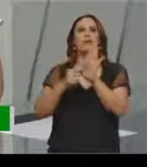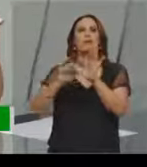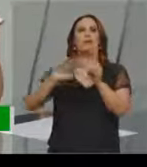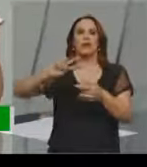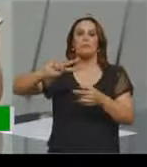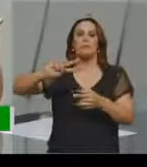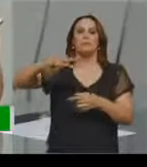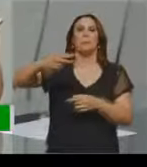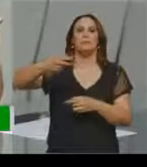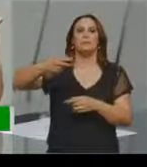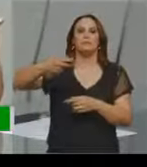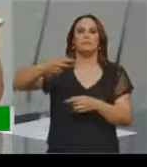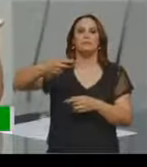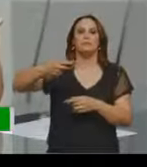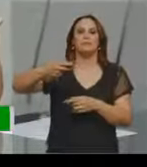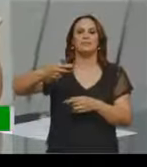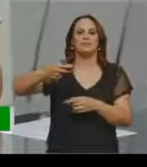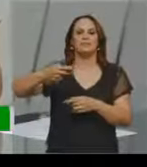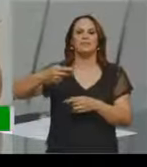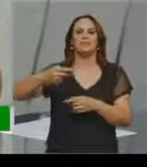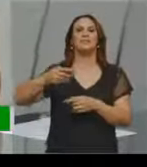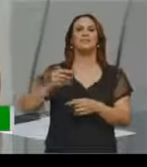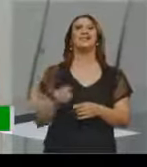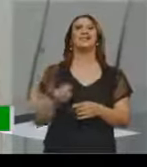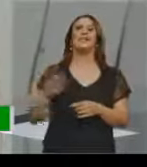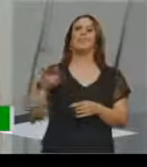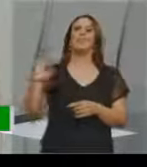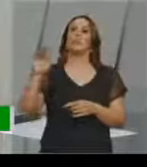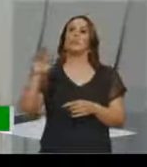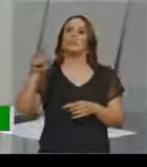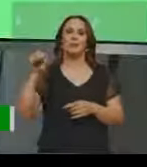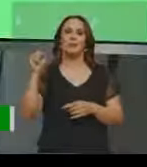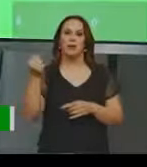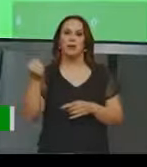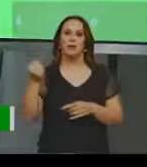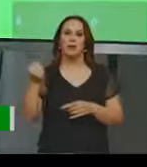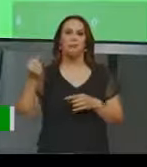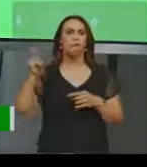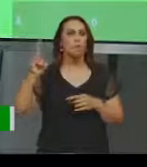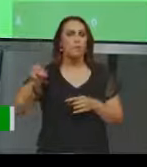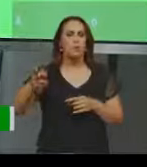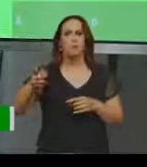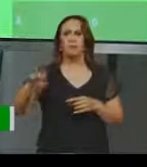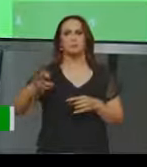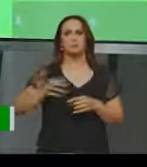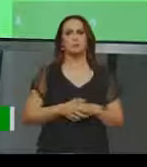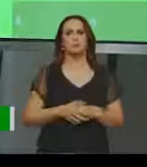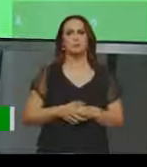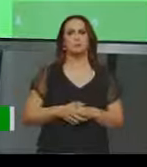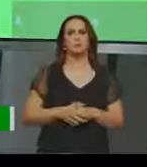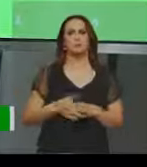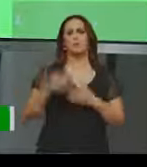esses grupos funcionais exatamente na mesma posição. Muito obrigada, professora. Vamos ler mais uma